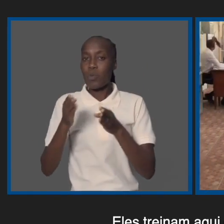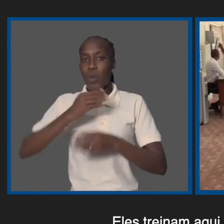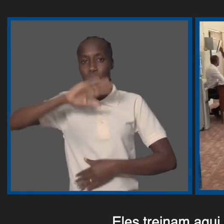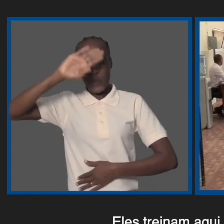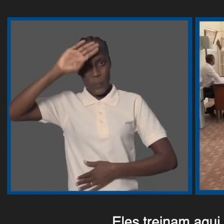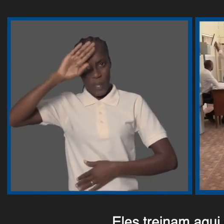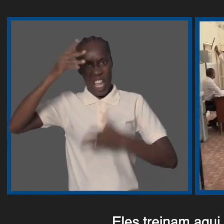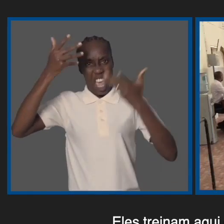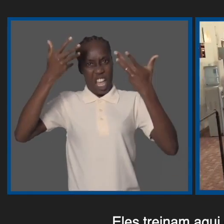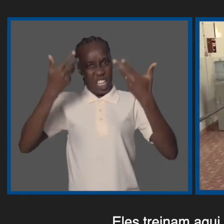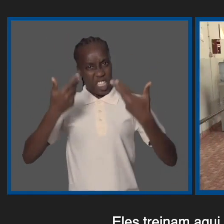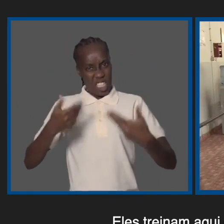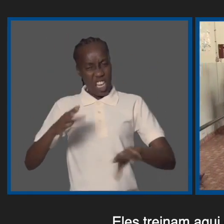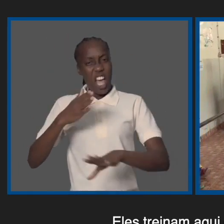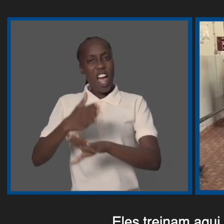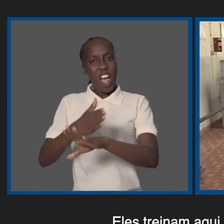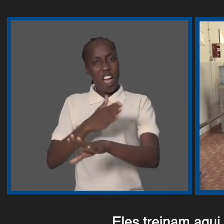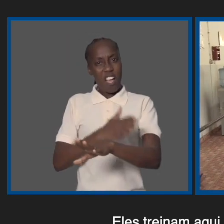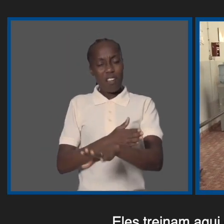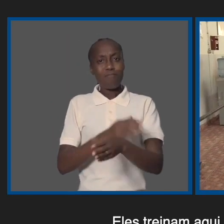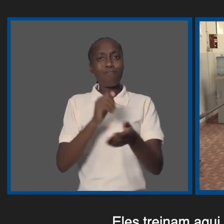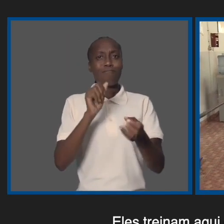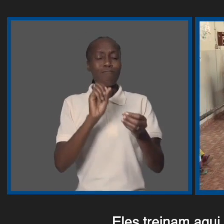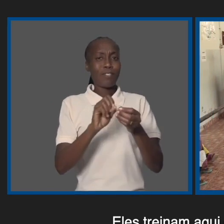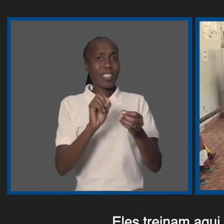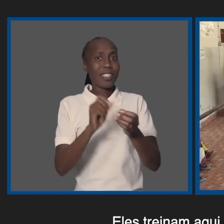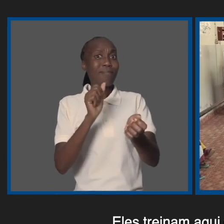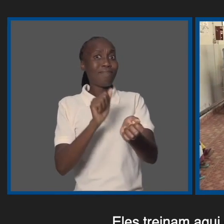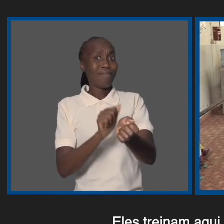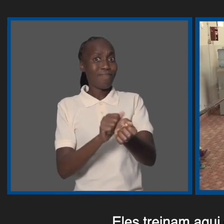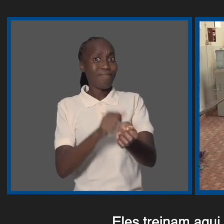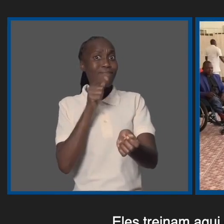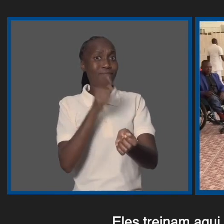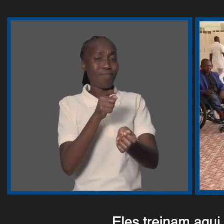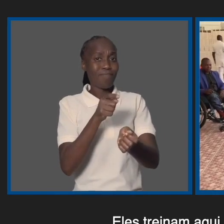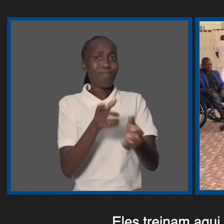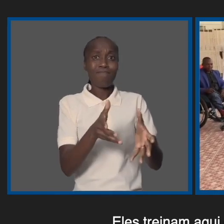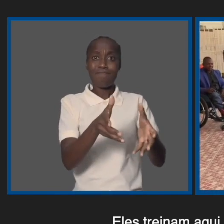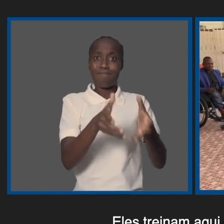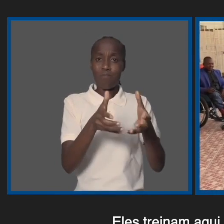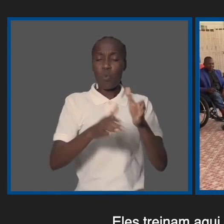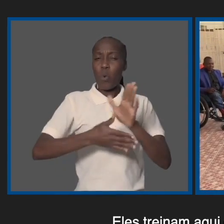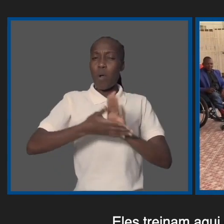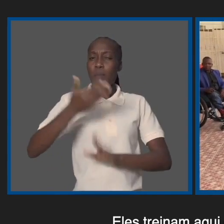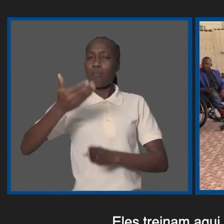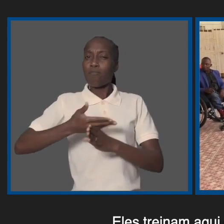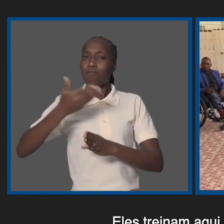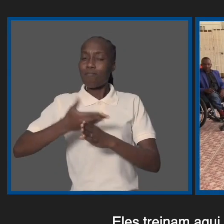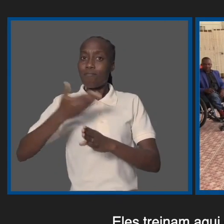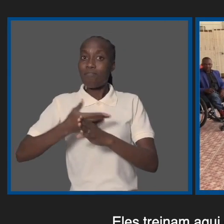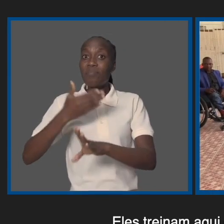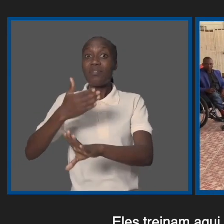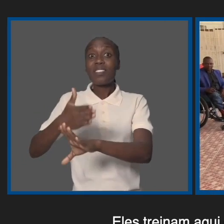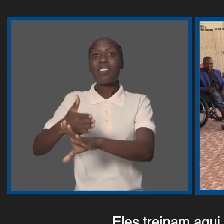aparelhos, eles vêm treinando os Também, antes mesmo de ser confeccionados dos aparelhos, eles primeiro treinam aqui,